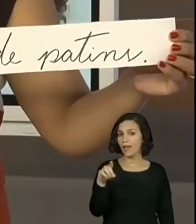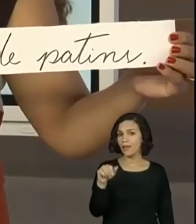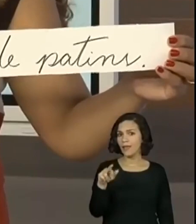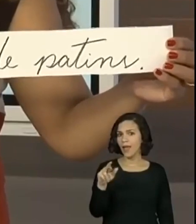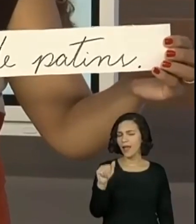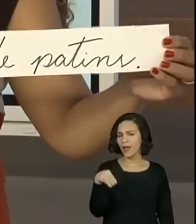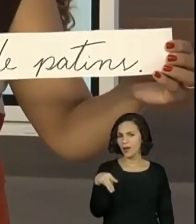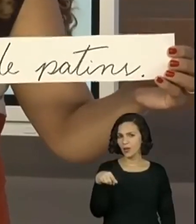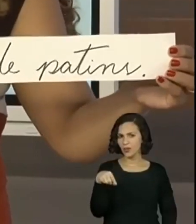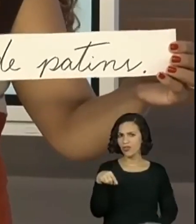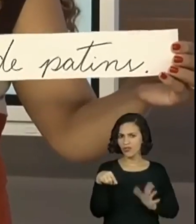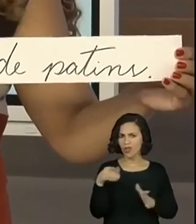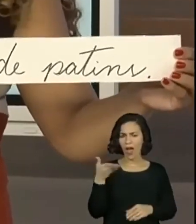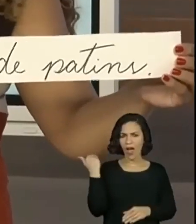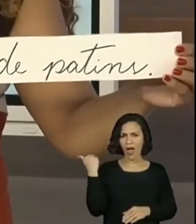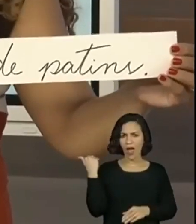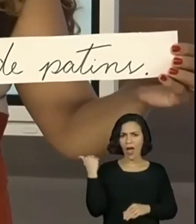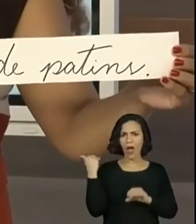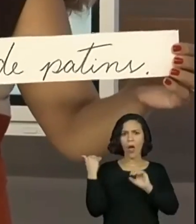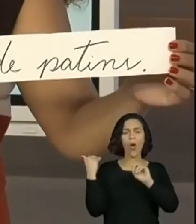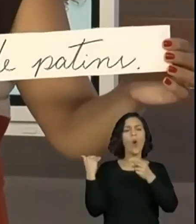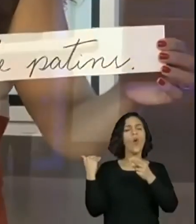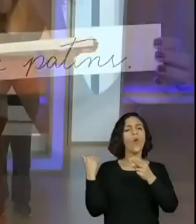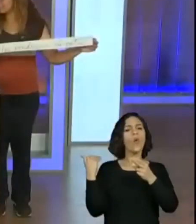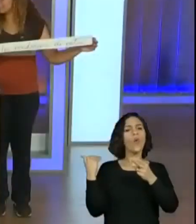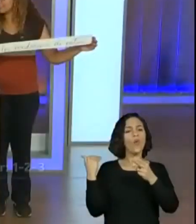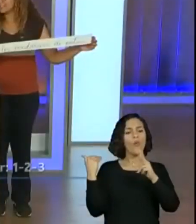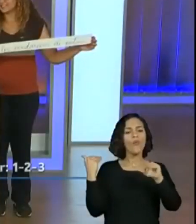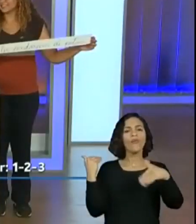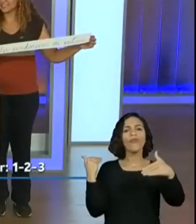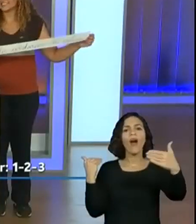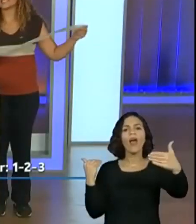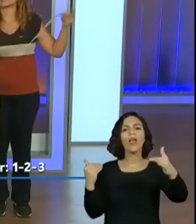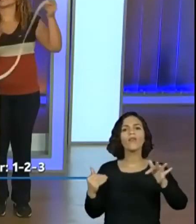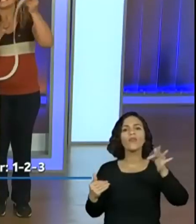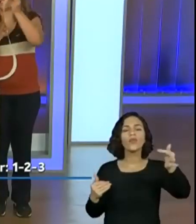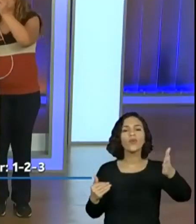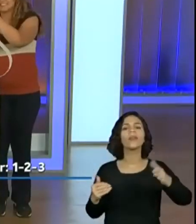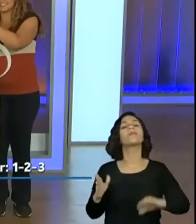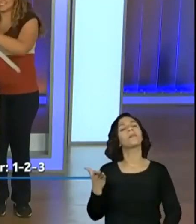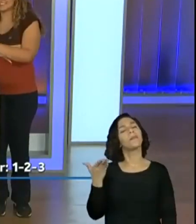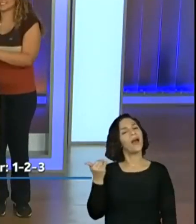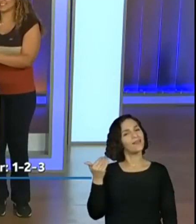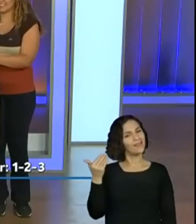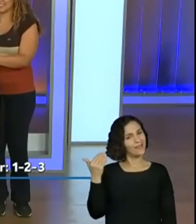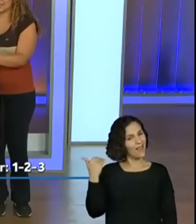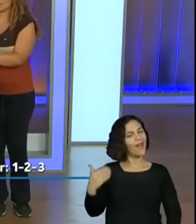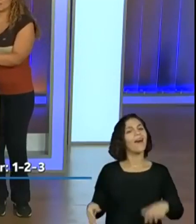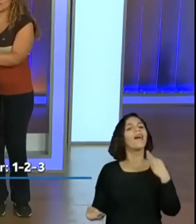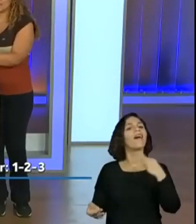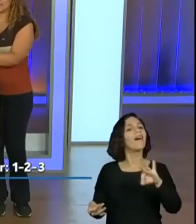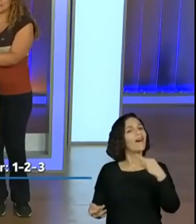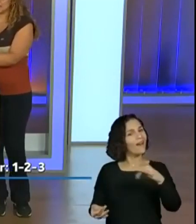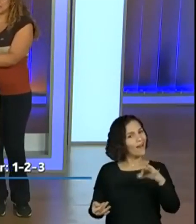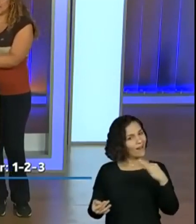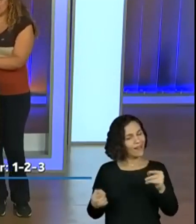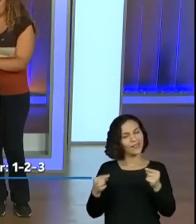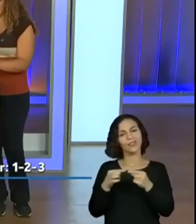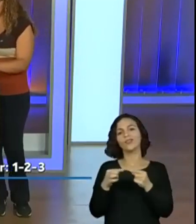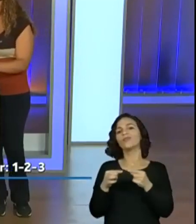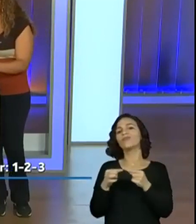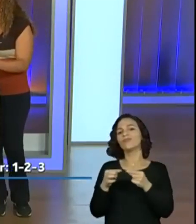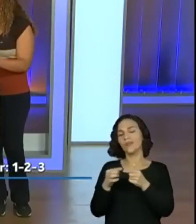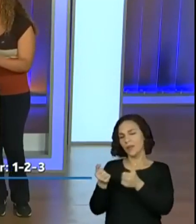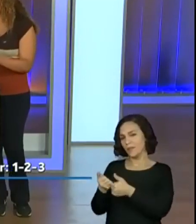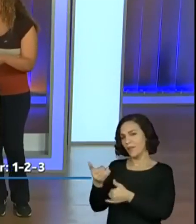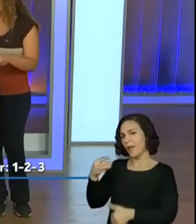patins. Deve ter sido muito divertido. É, e aí, olha lá, passado. Rihanna colocou ali, né? Poliana,